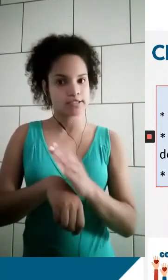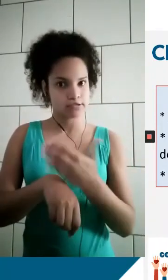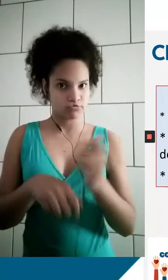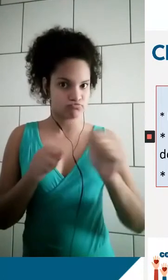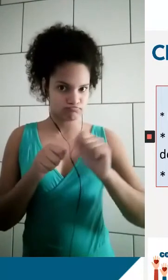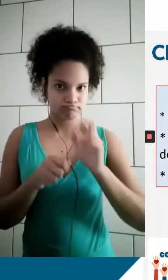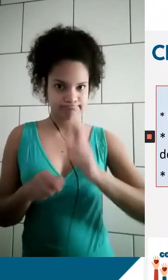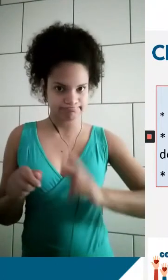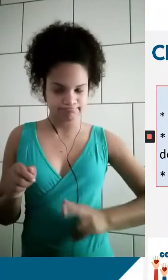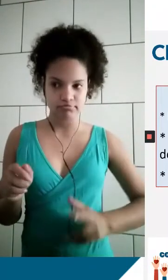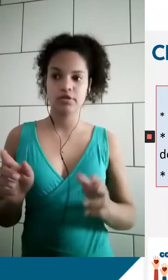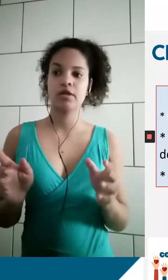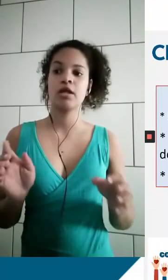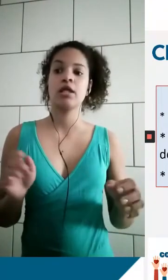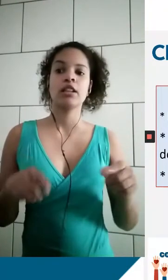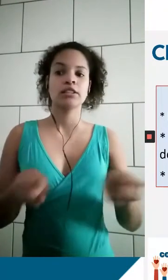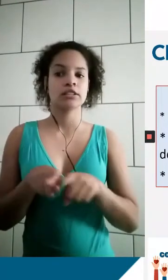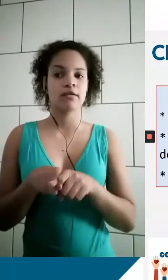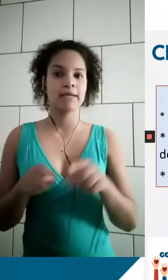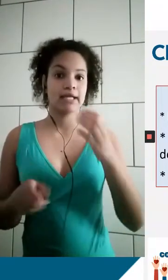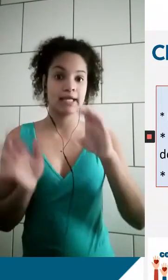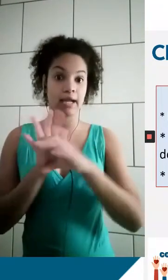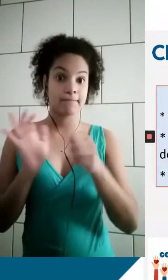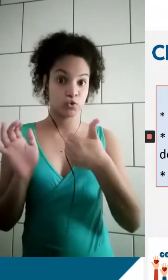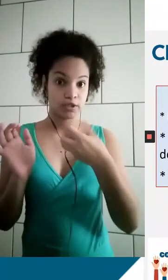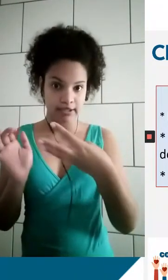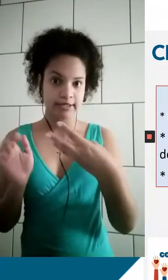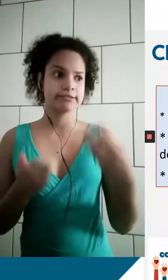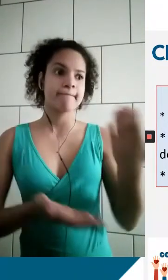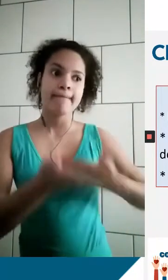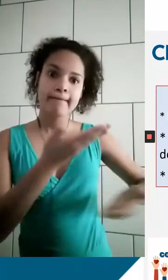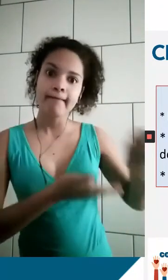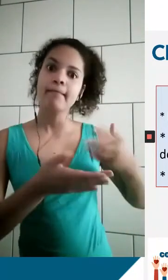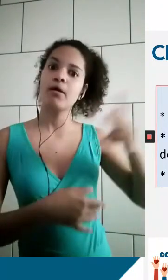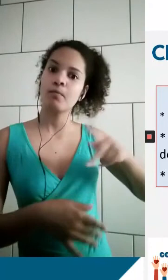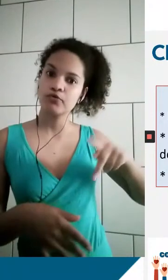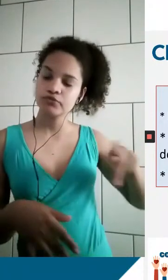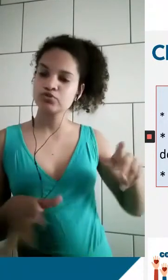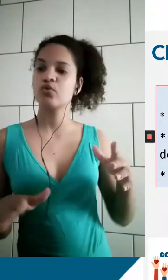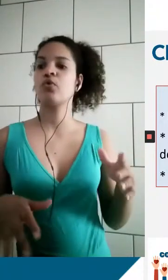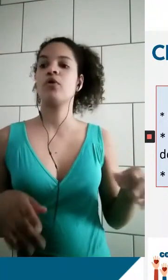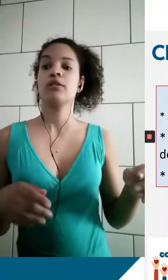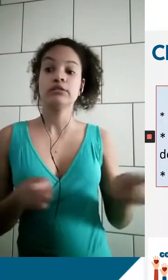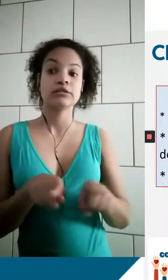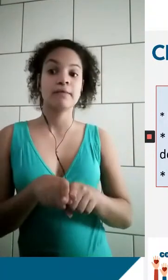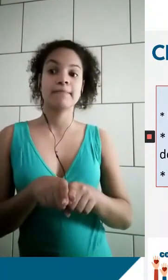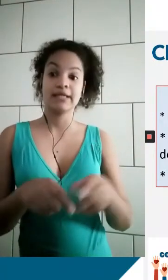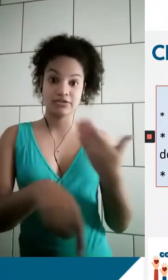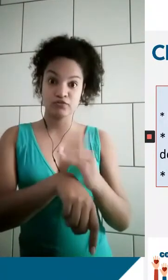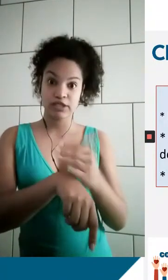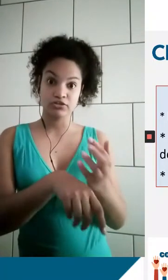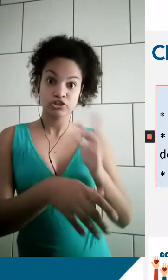os conteúdos do capítulo 13 com os seus mediadores, com os seus tutores, desenvolver as atividades do